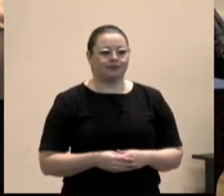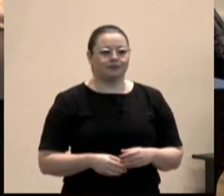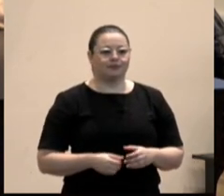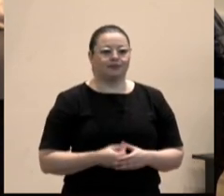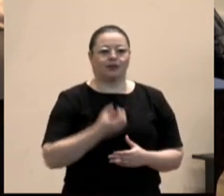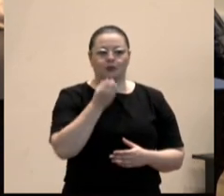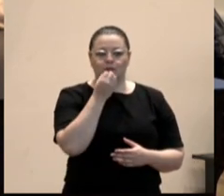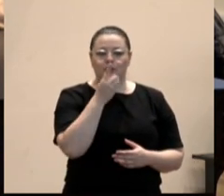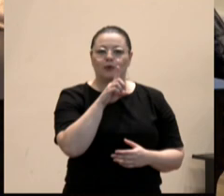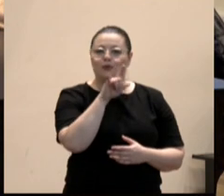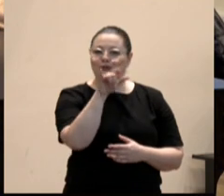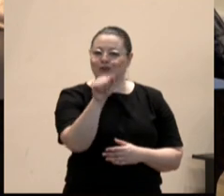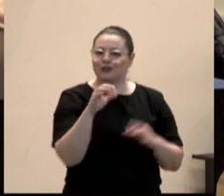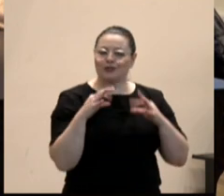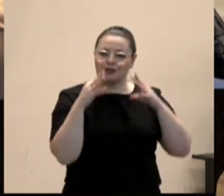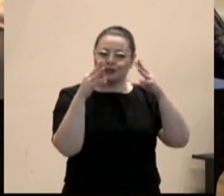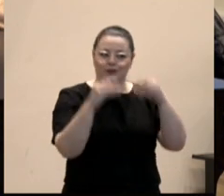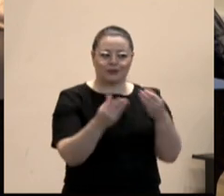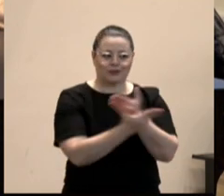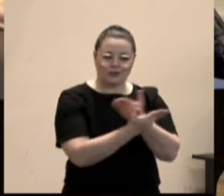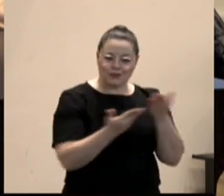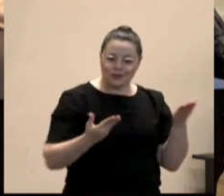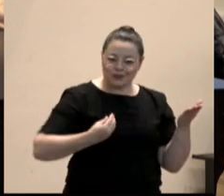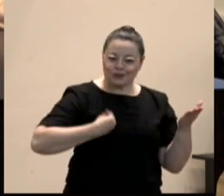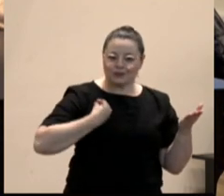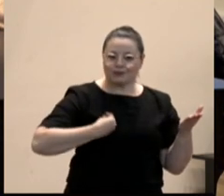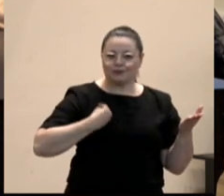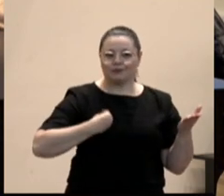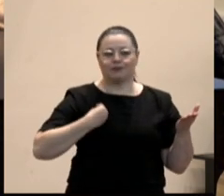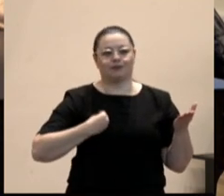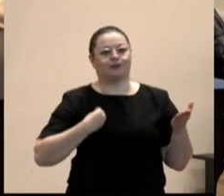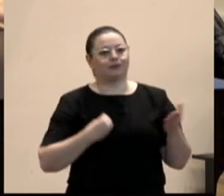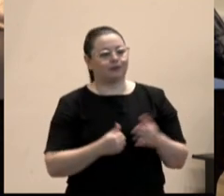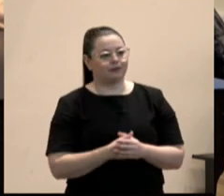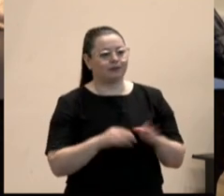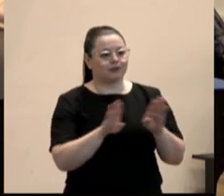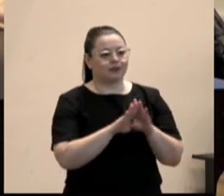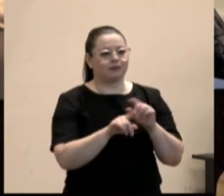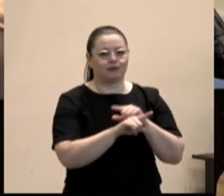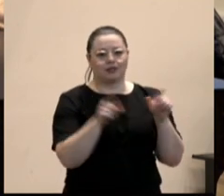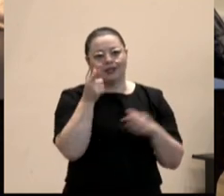Bom dia a todas as pessoas presentes e aos que nos assistem.